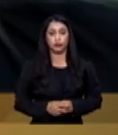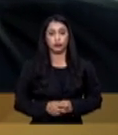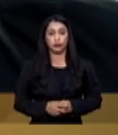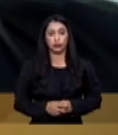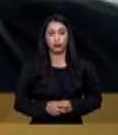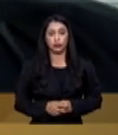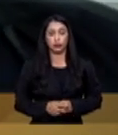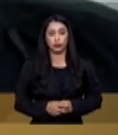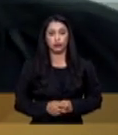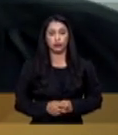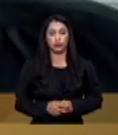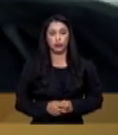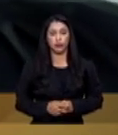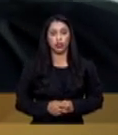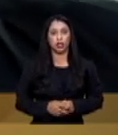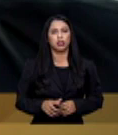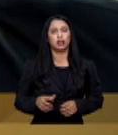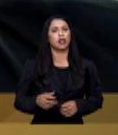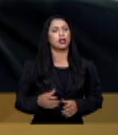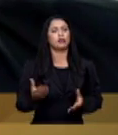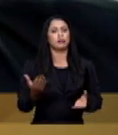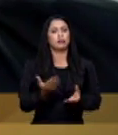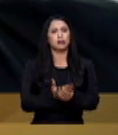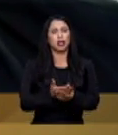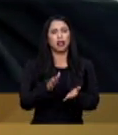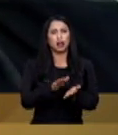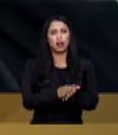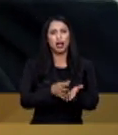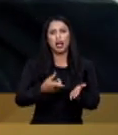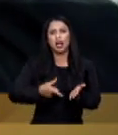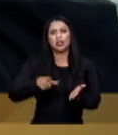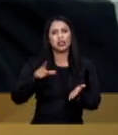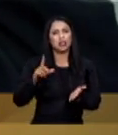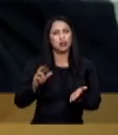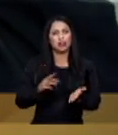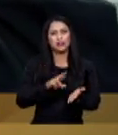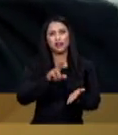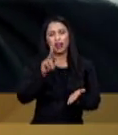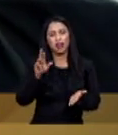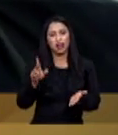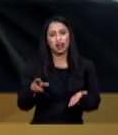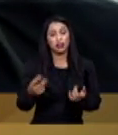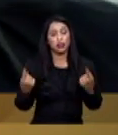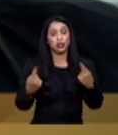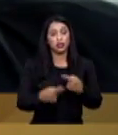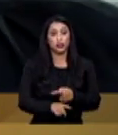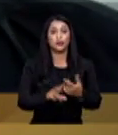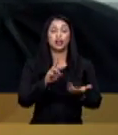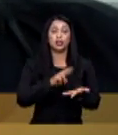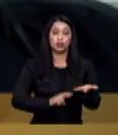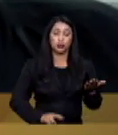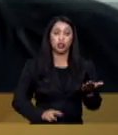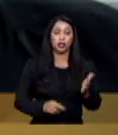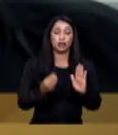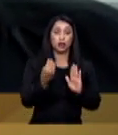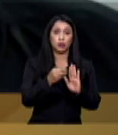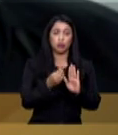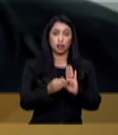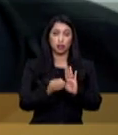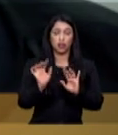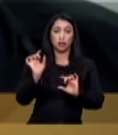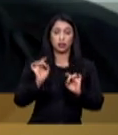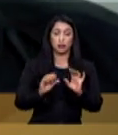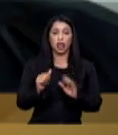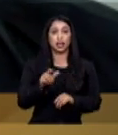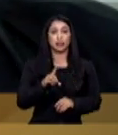o Marçal ele menciona vários precedentes do Supremo, contrário ao entendimento do eminente relator e ao meu, elencando as excepcionalidades.